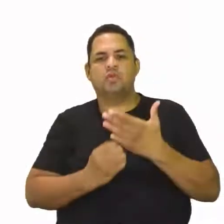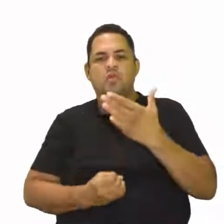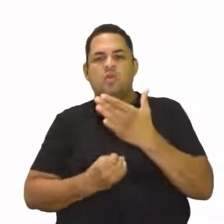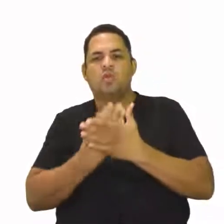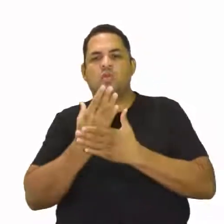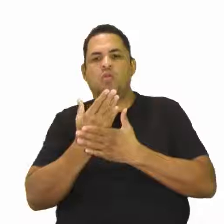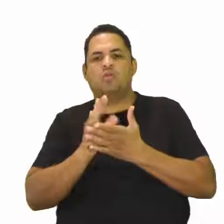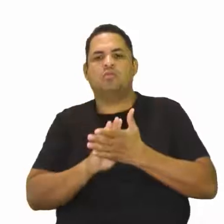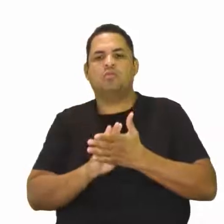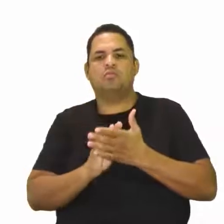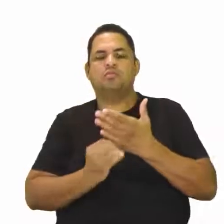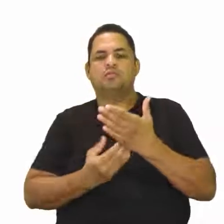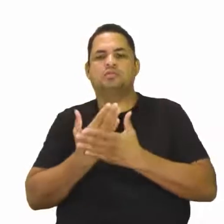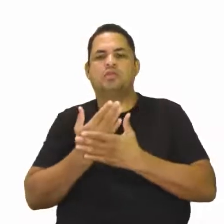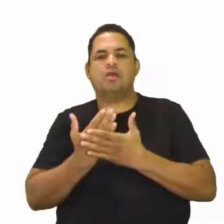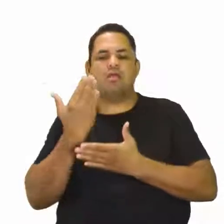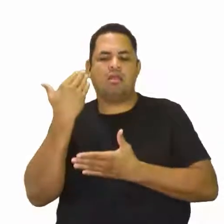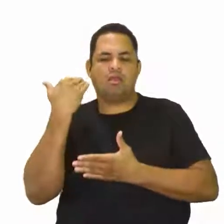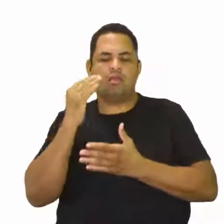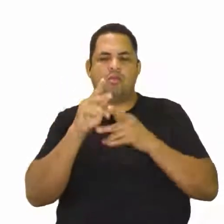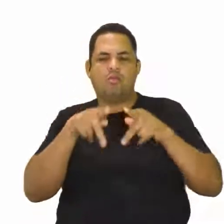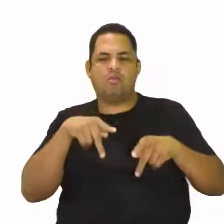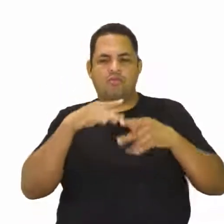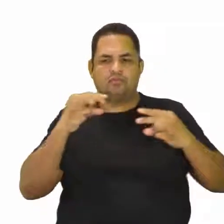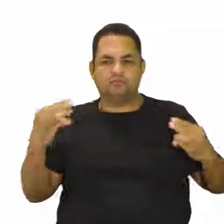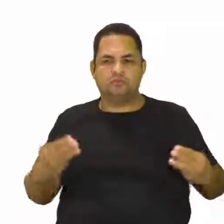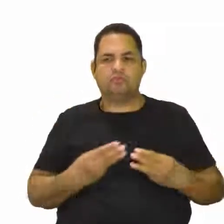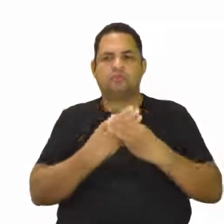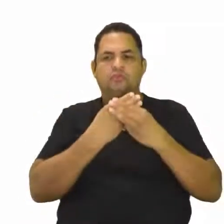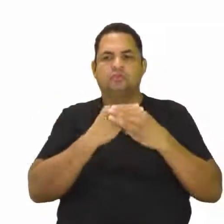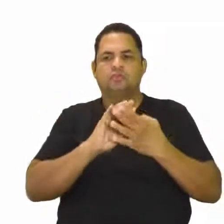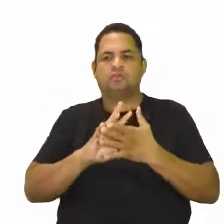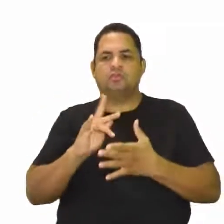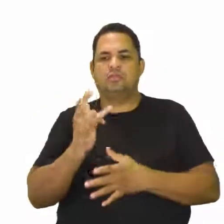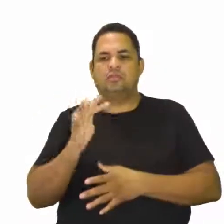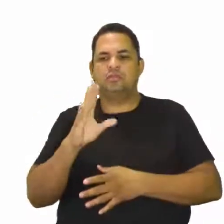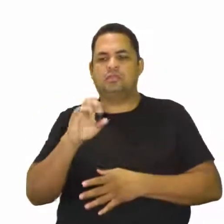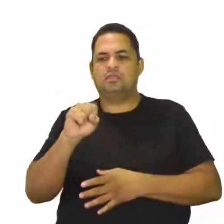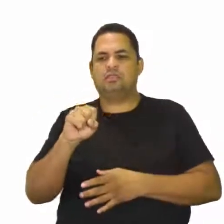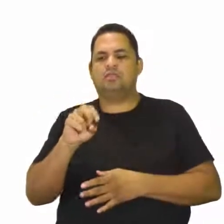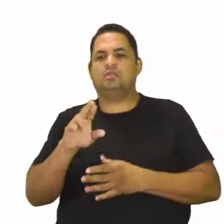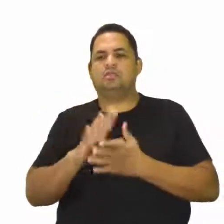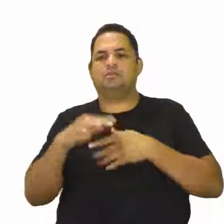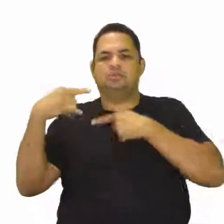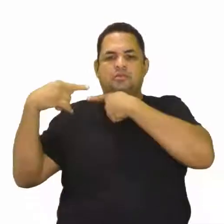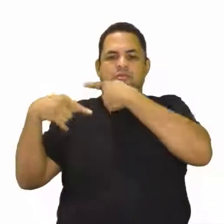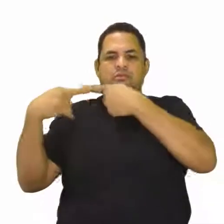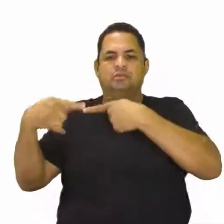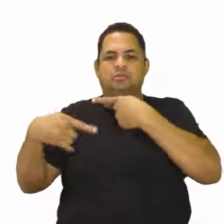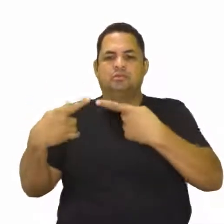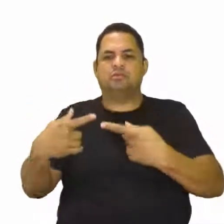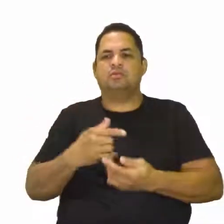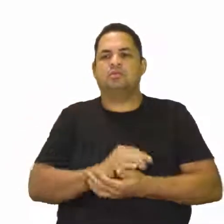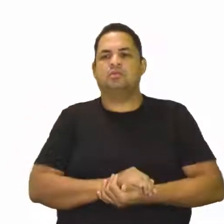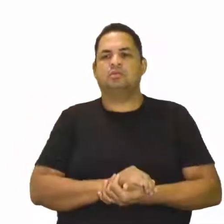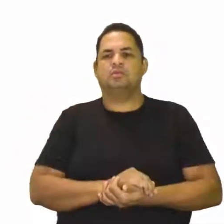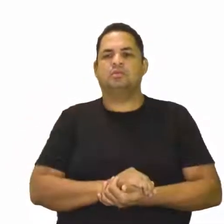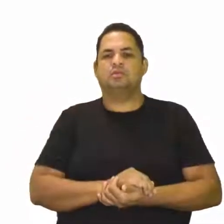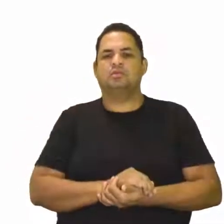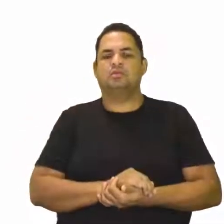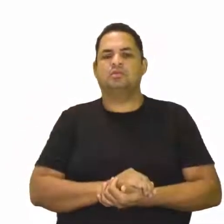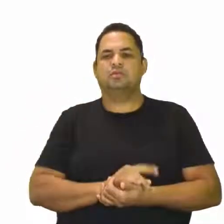ancestral do povo judeu. Os hebreus, que eram os descendentes do povo hebreu